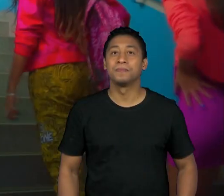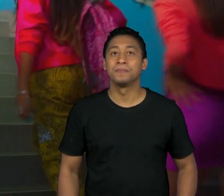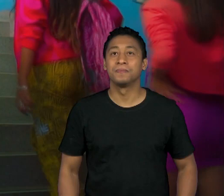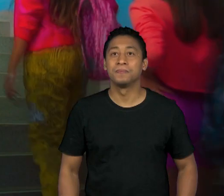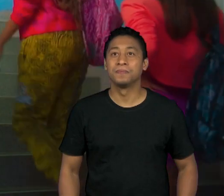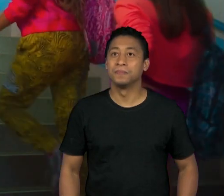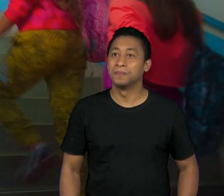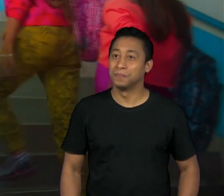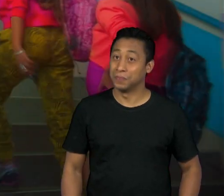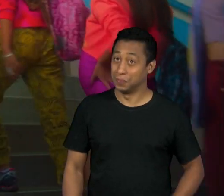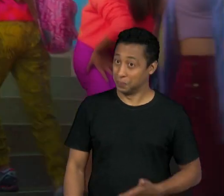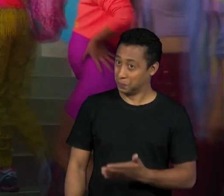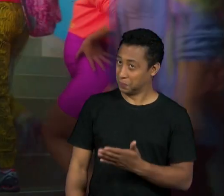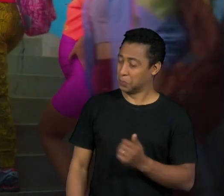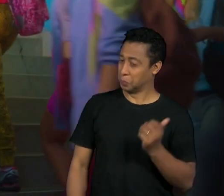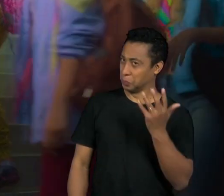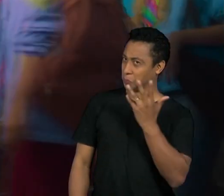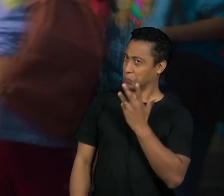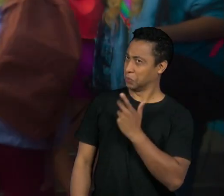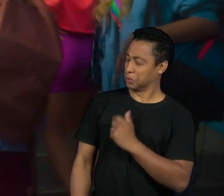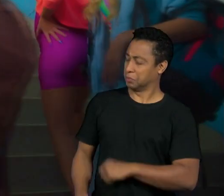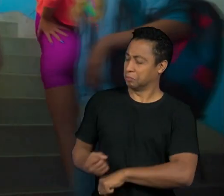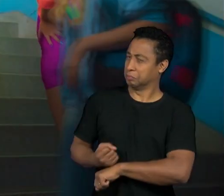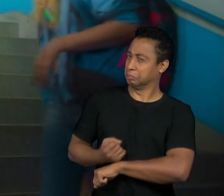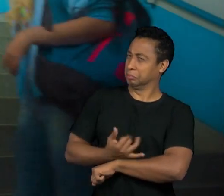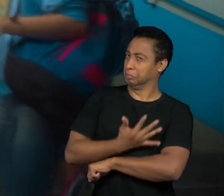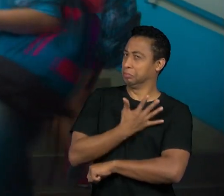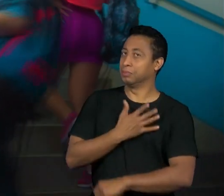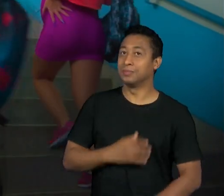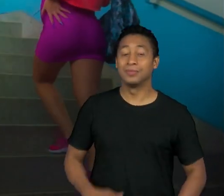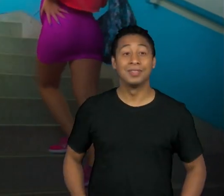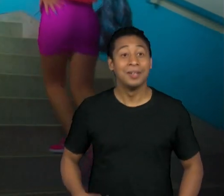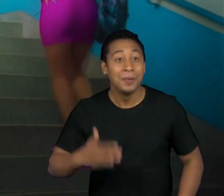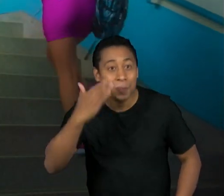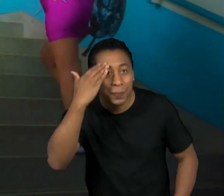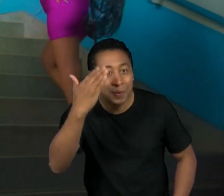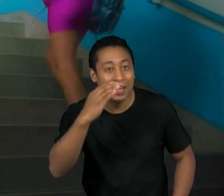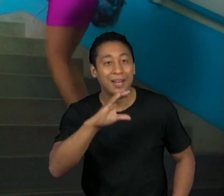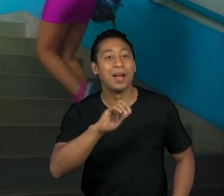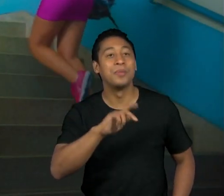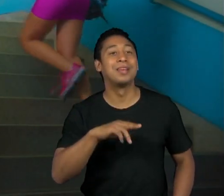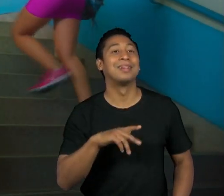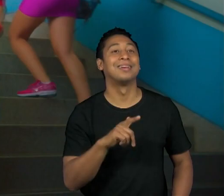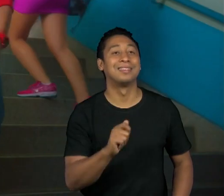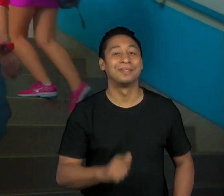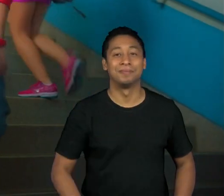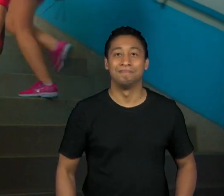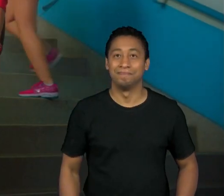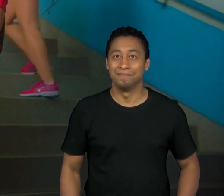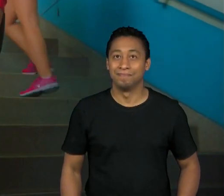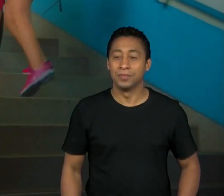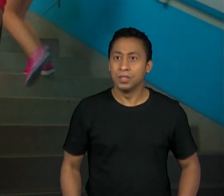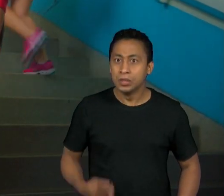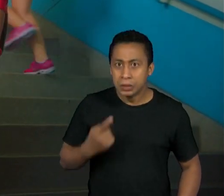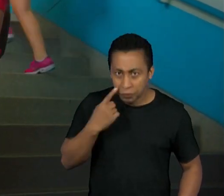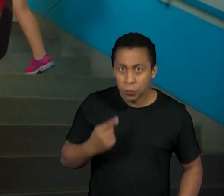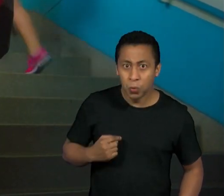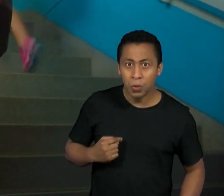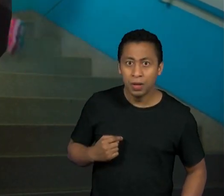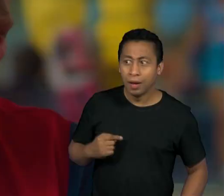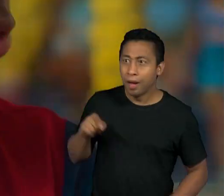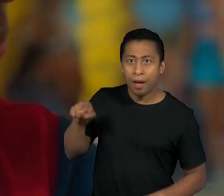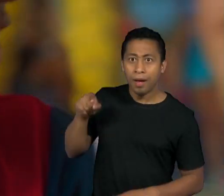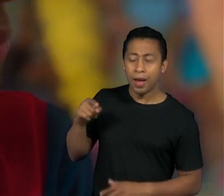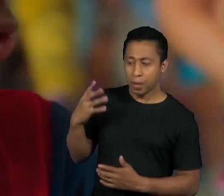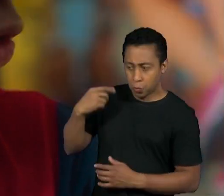Juan. Vê se não emociona. Valeu, Camila. Mano, vocês viram isso? Até